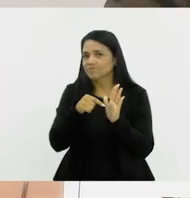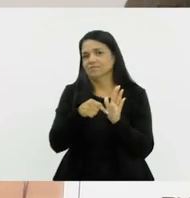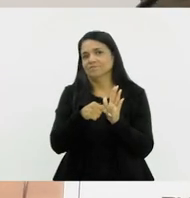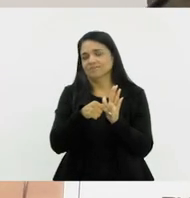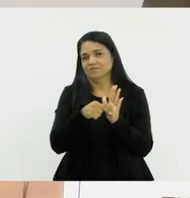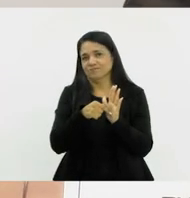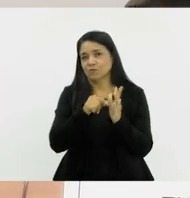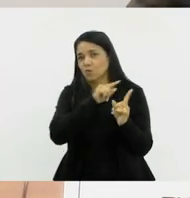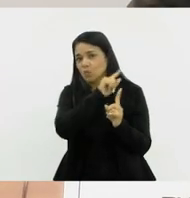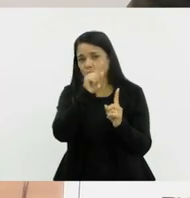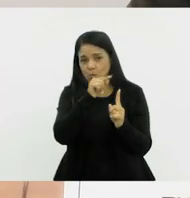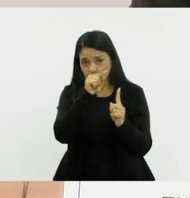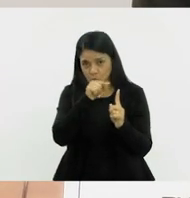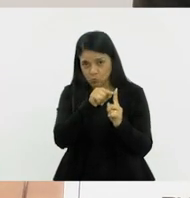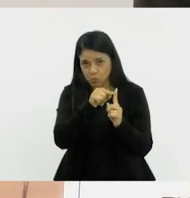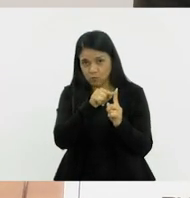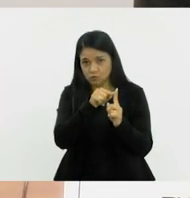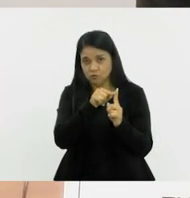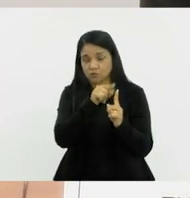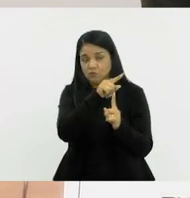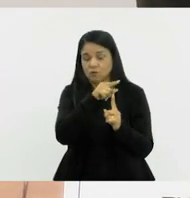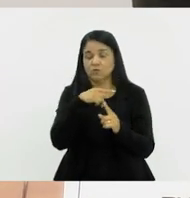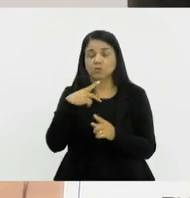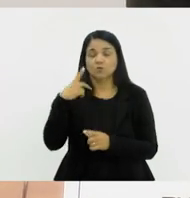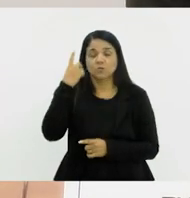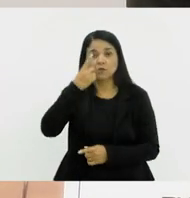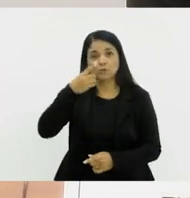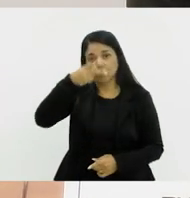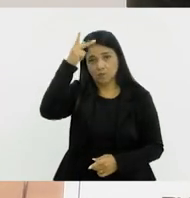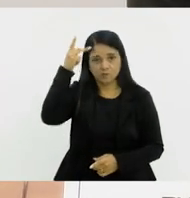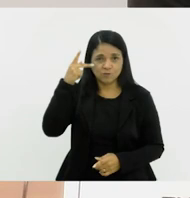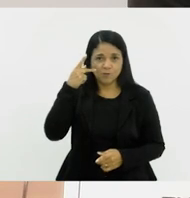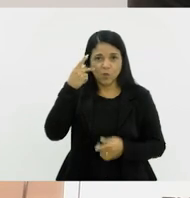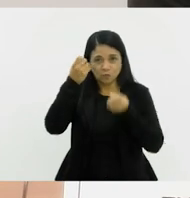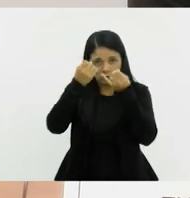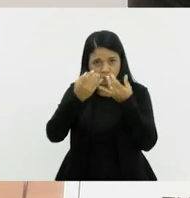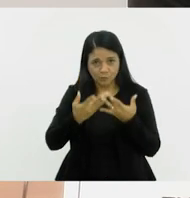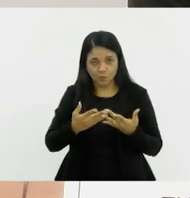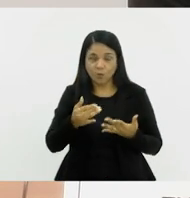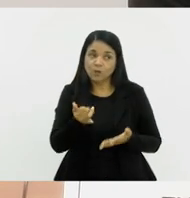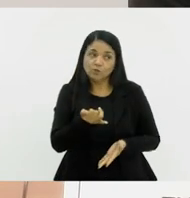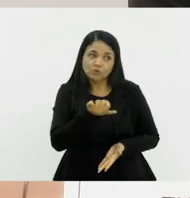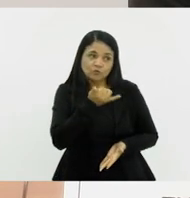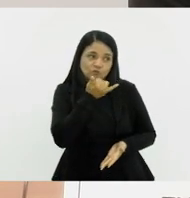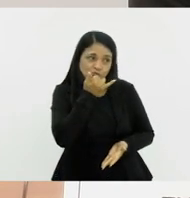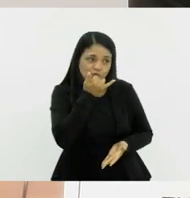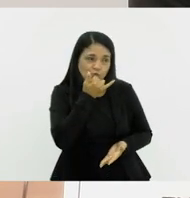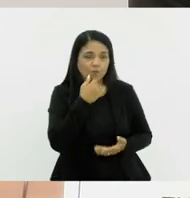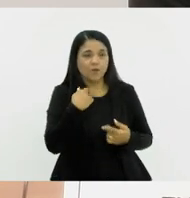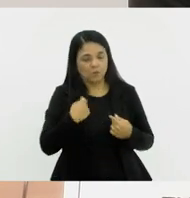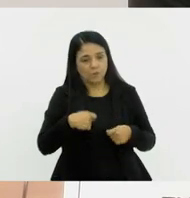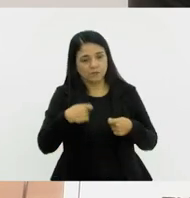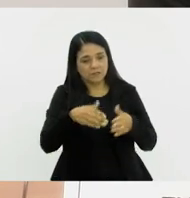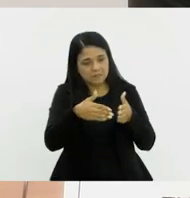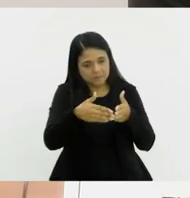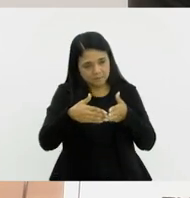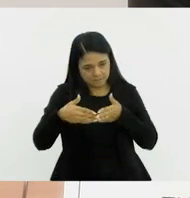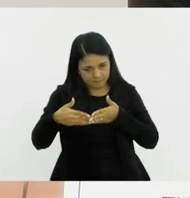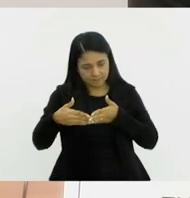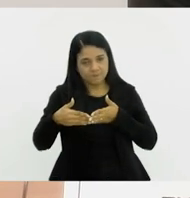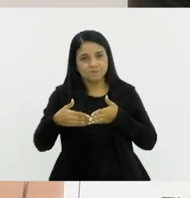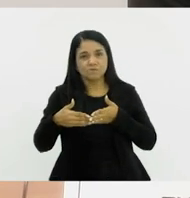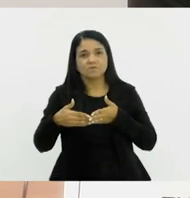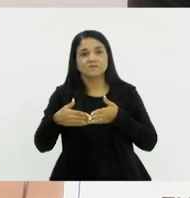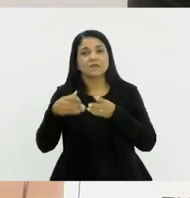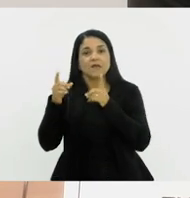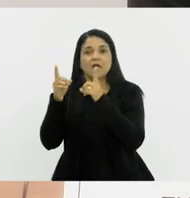assim, objetivando o que o deputado Luiz Paulo aqui colocou, eu peço desculpas, mas eu tive que me ausentar para